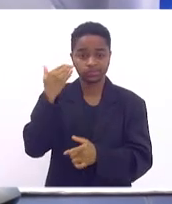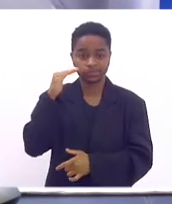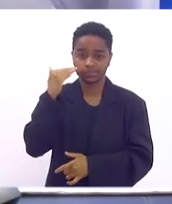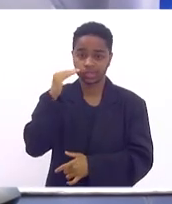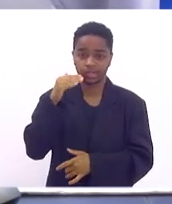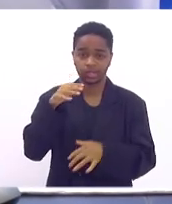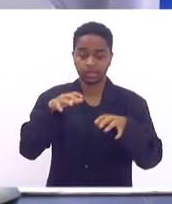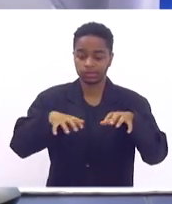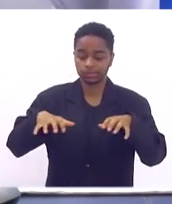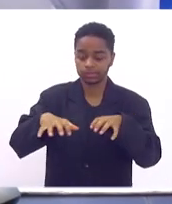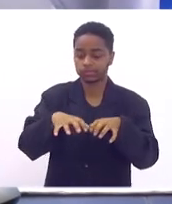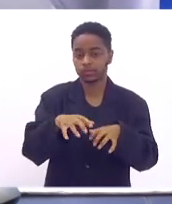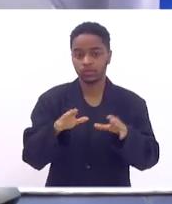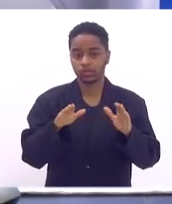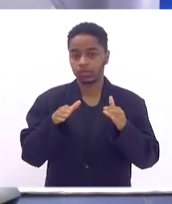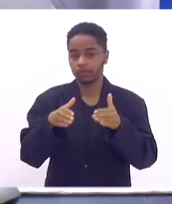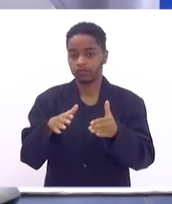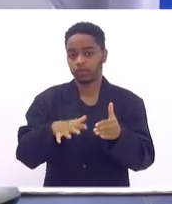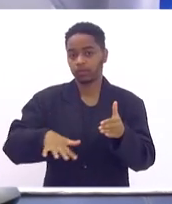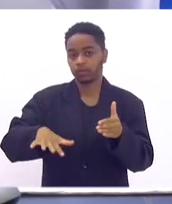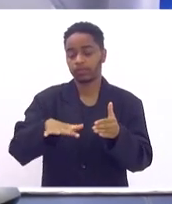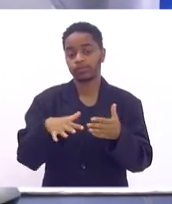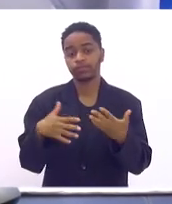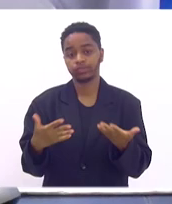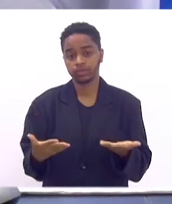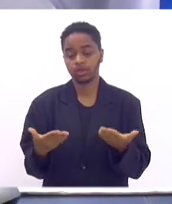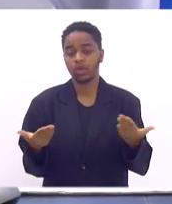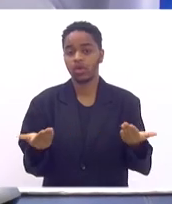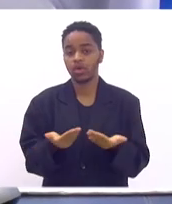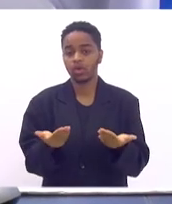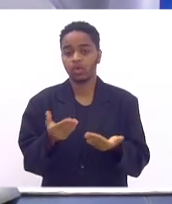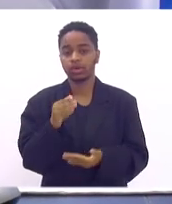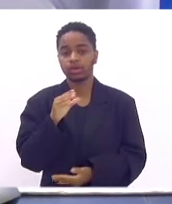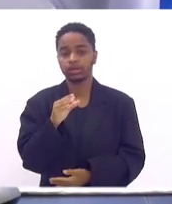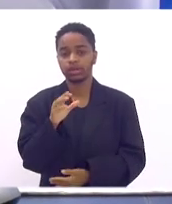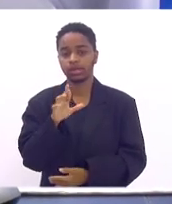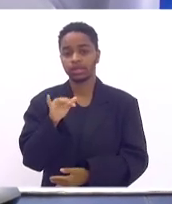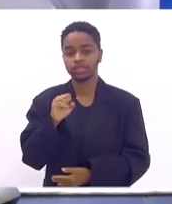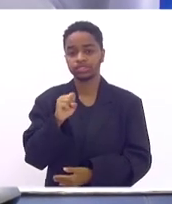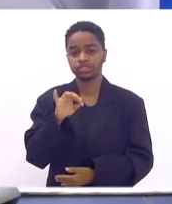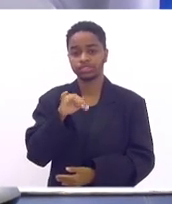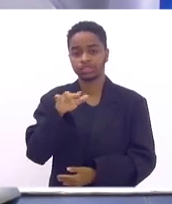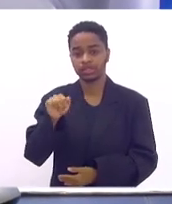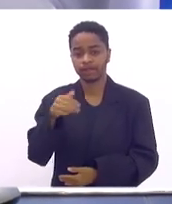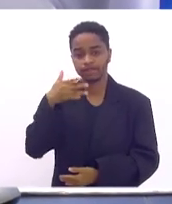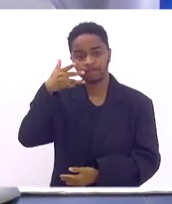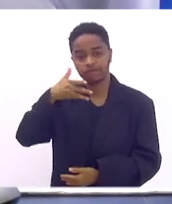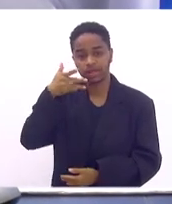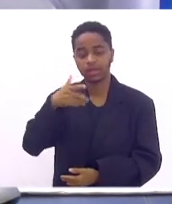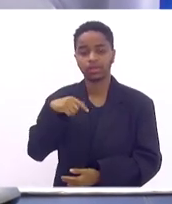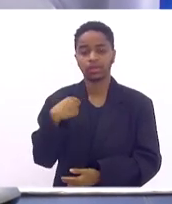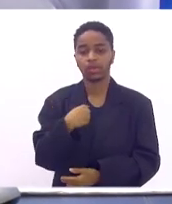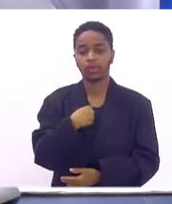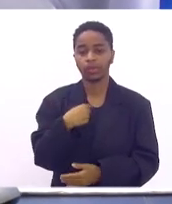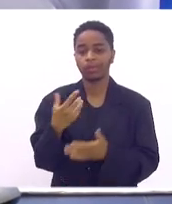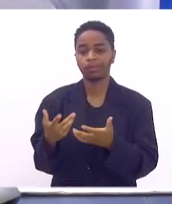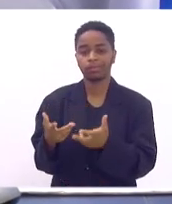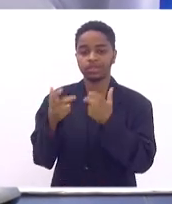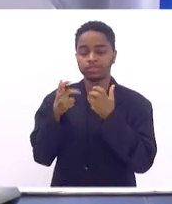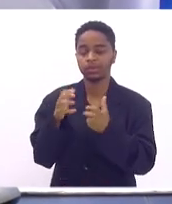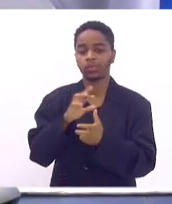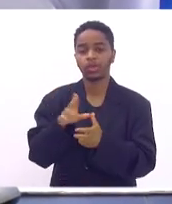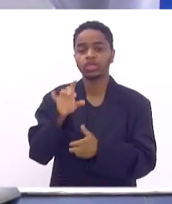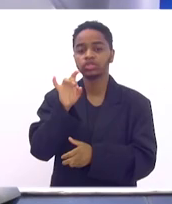regionalizado. E hoje, na fala da doutora Cristina, eu percebo que não basta que os policiais estejam qualificados.